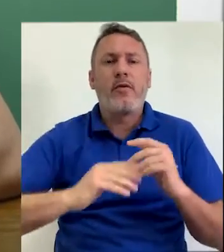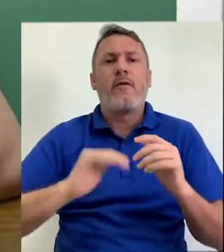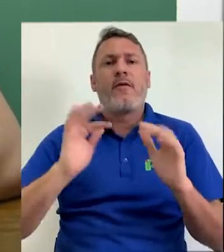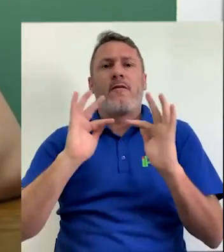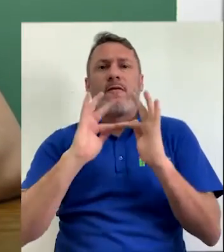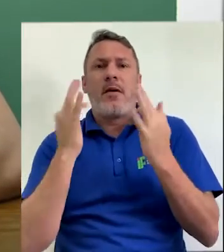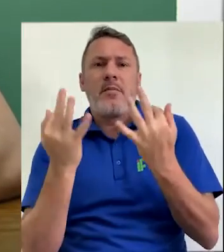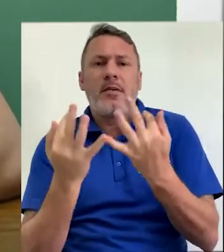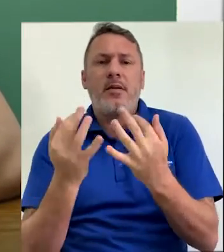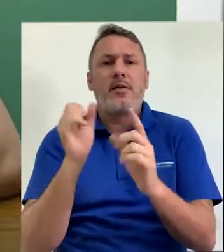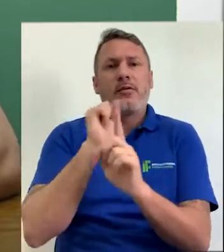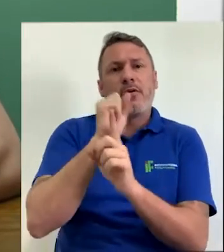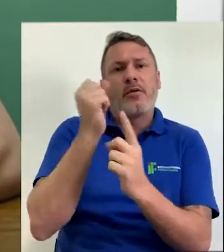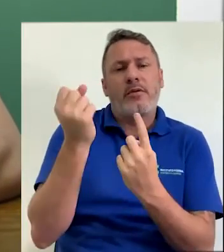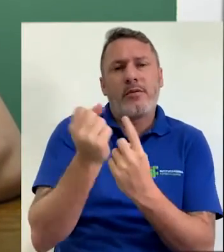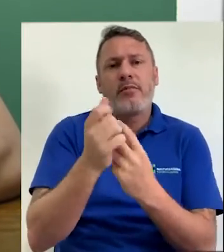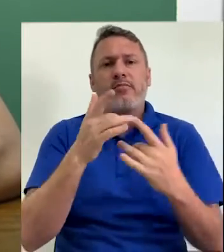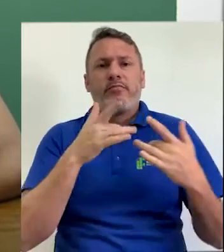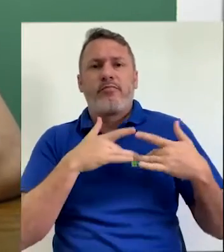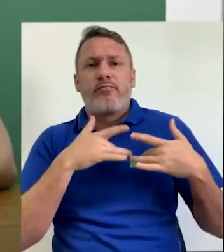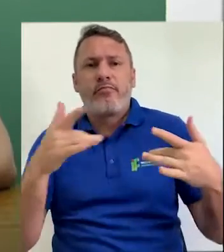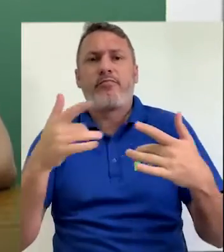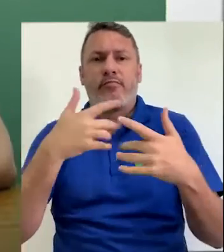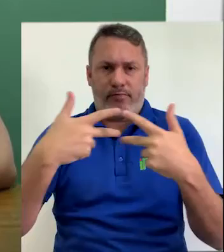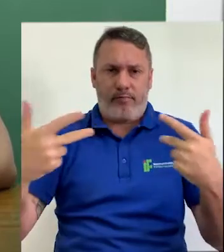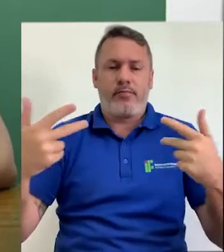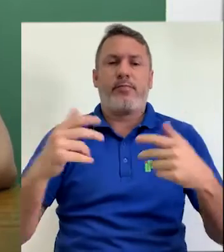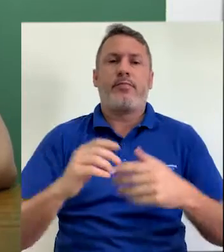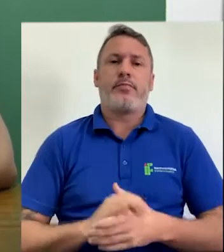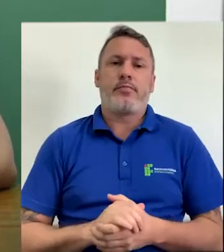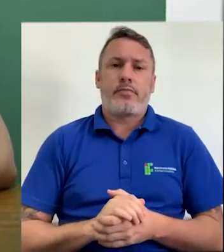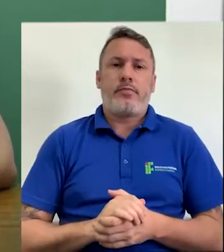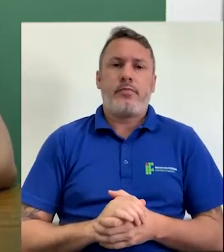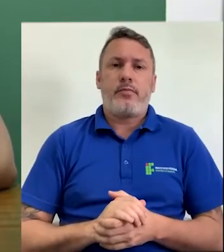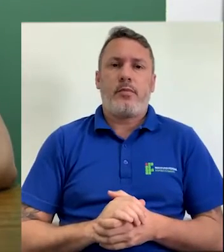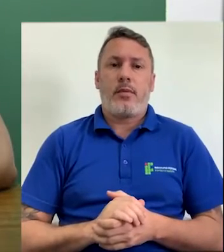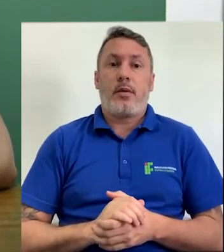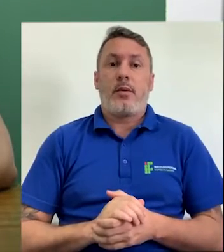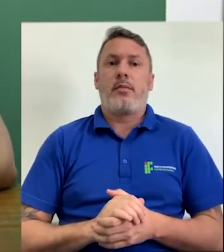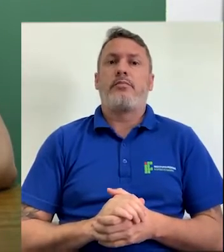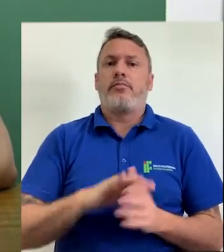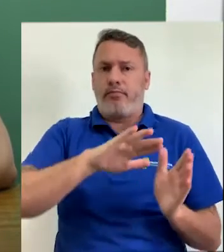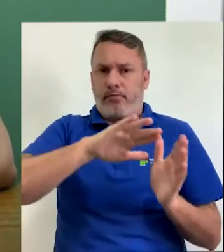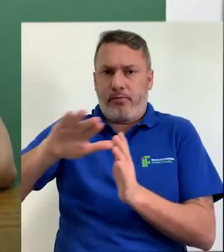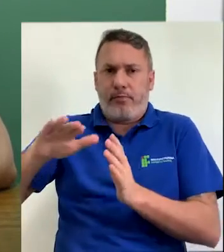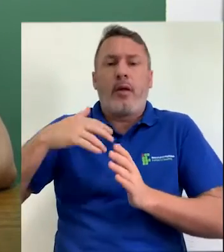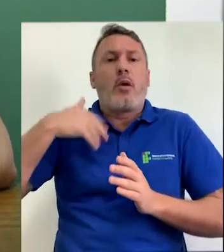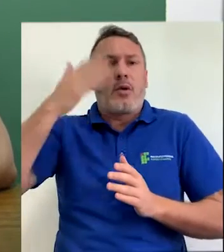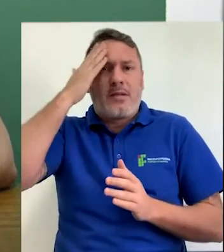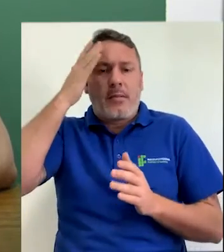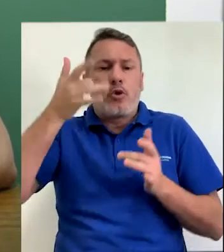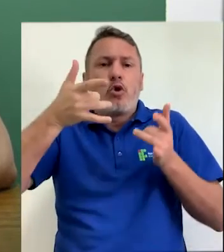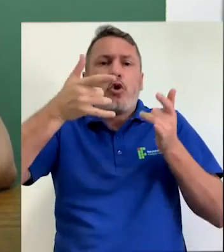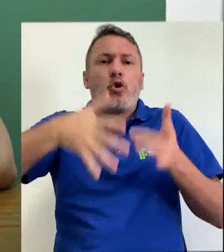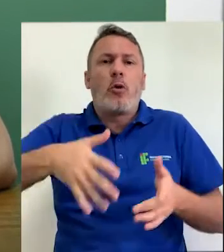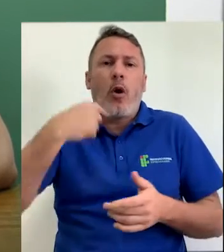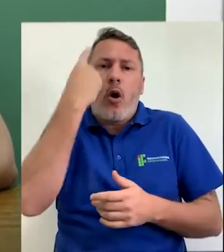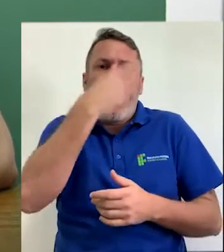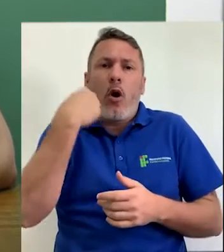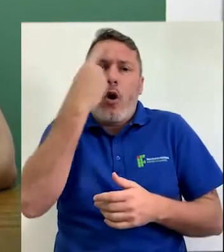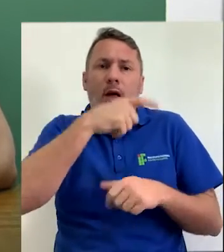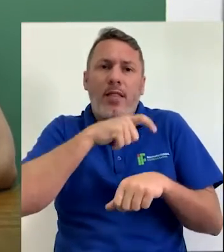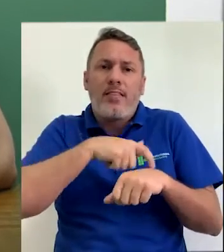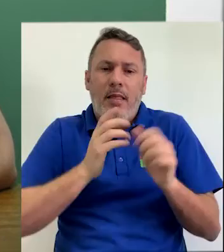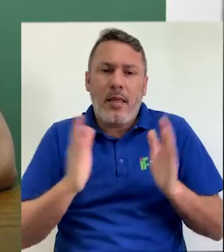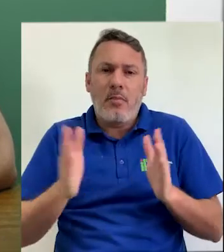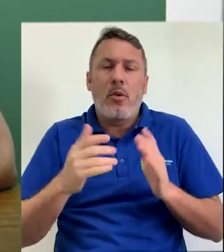de forma fraternal? Dentro do tempo que eu tenho, quanto que eu posso render?